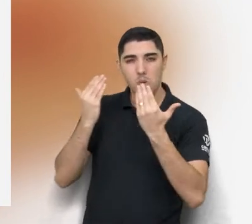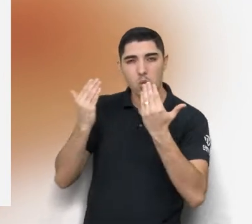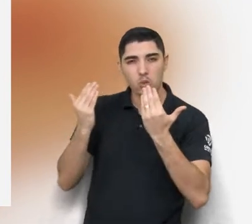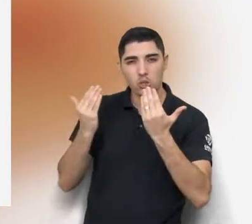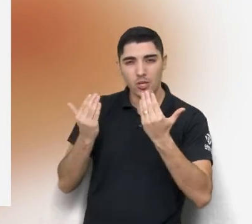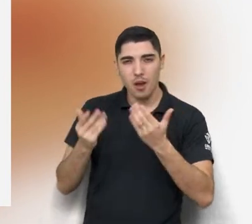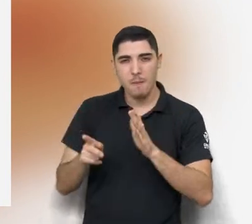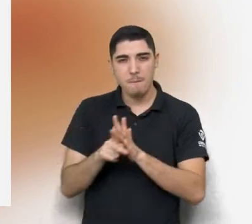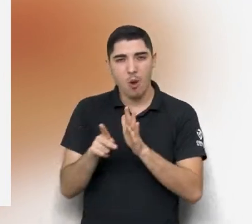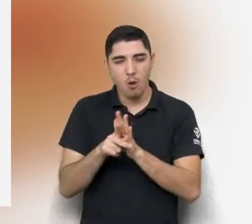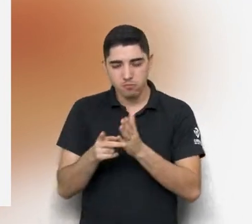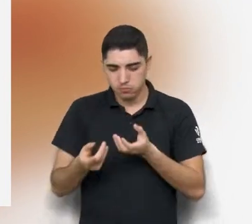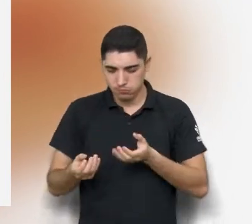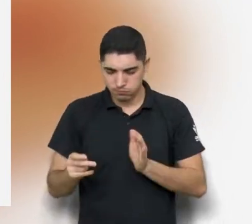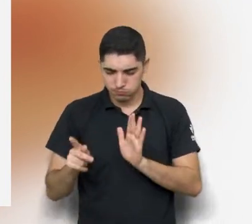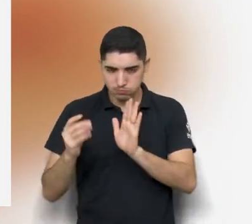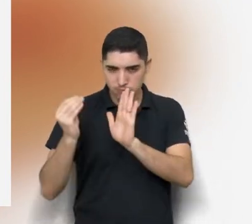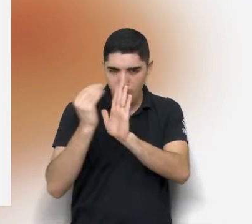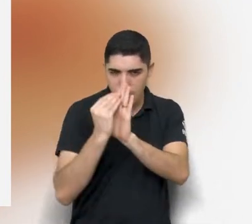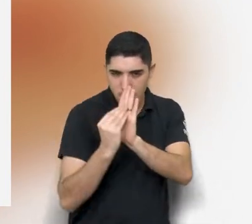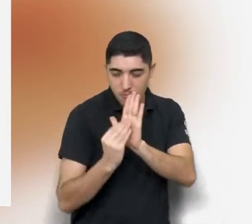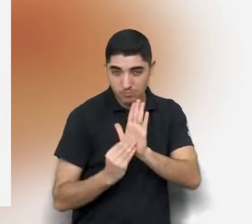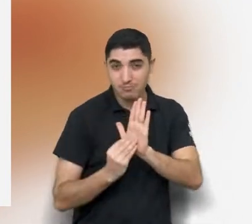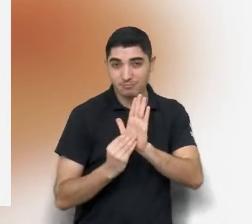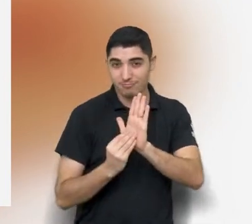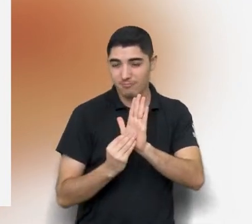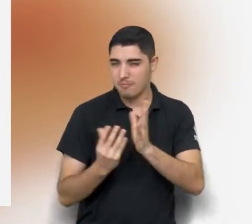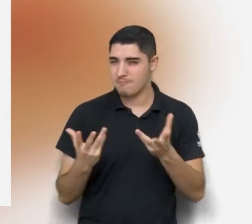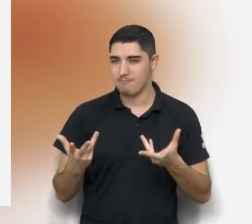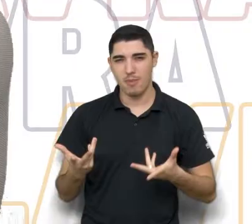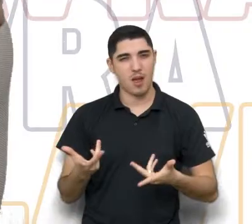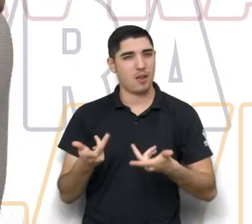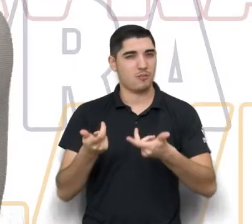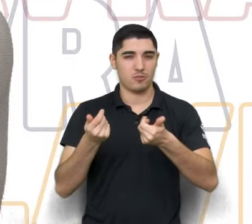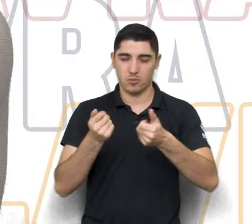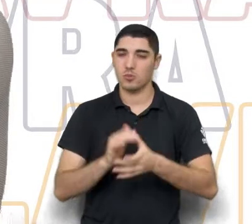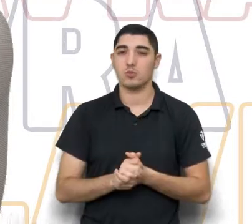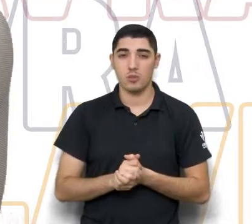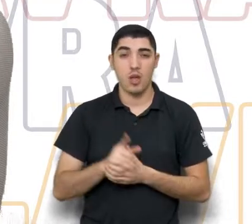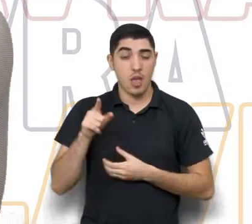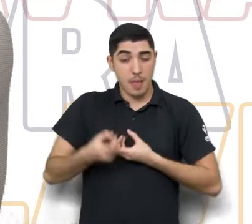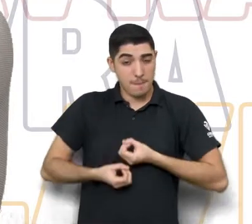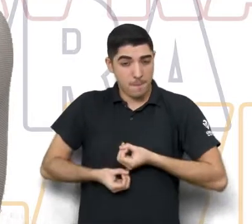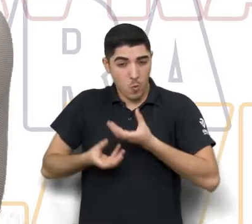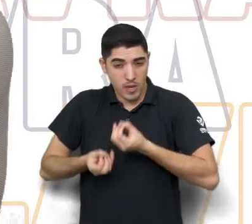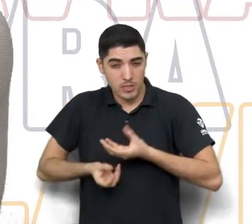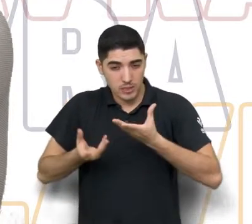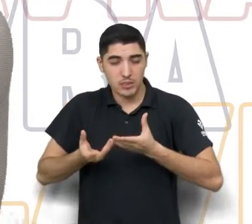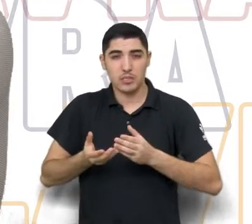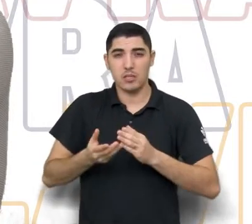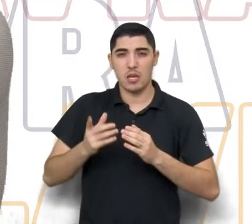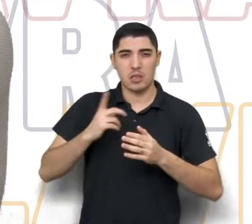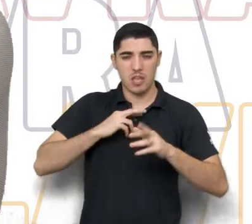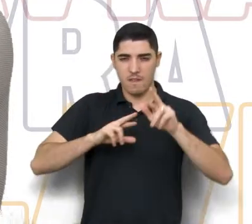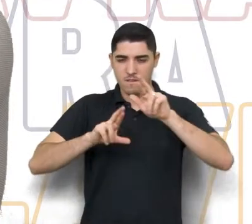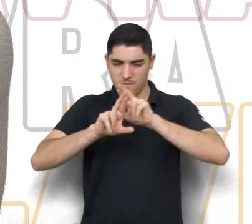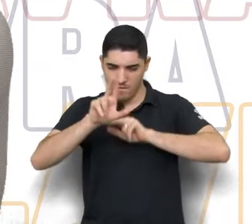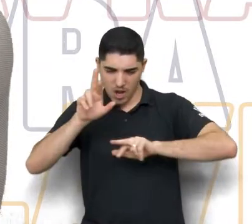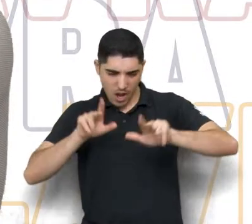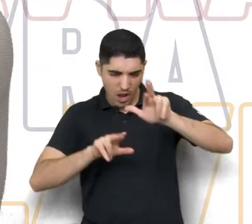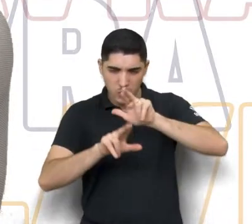Psicologia da Composição, maravilhoso, né? Uma poesia, né, bem